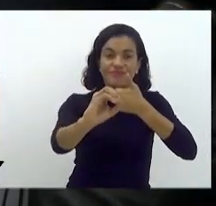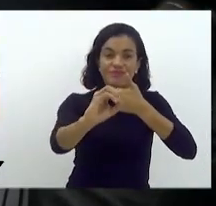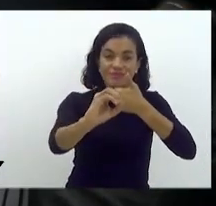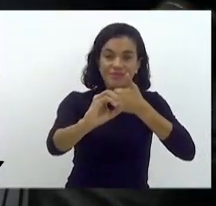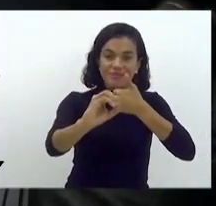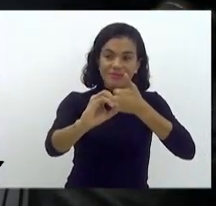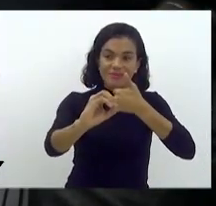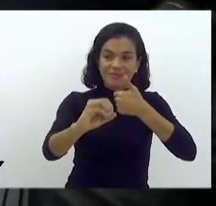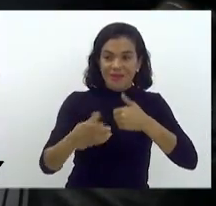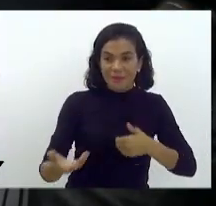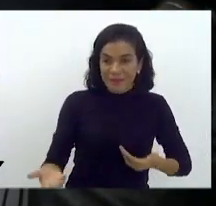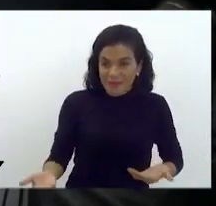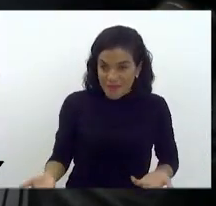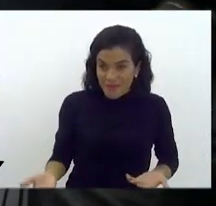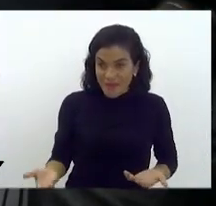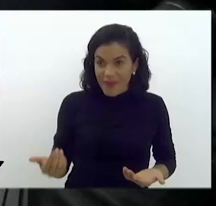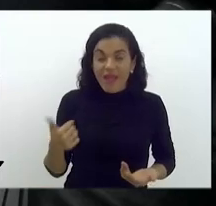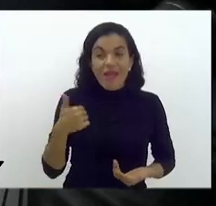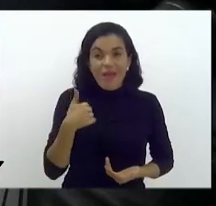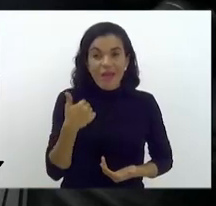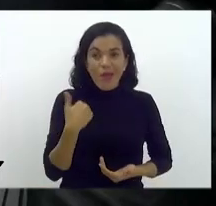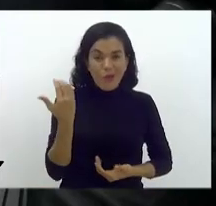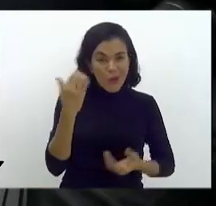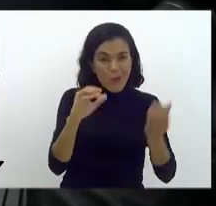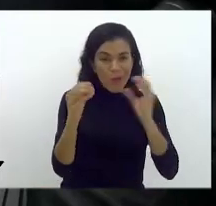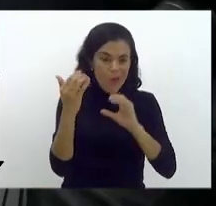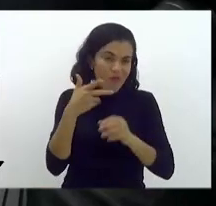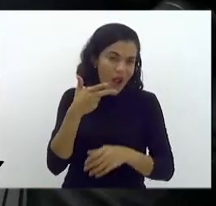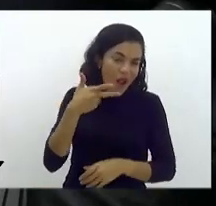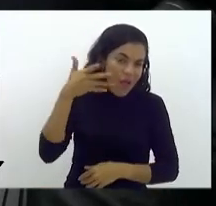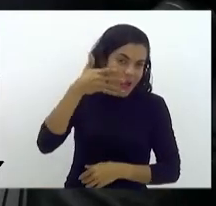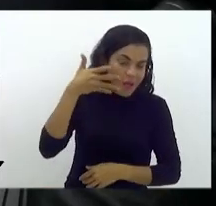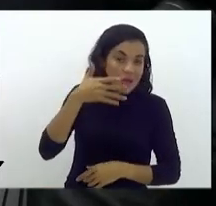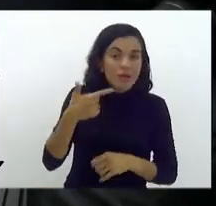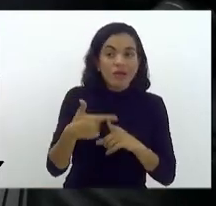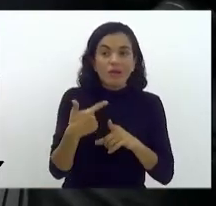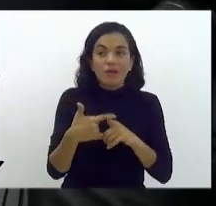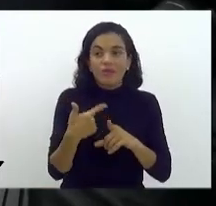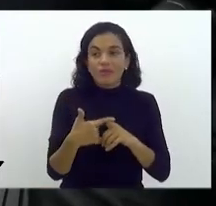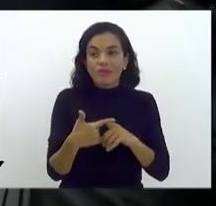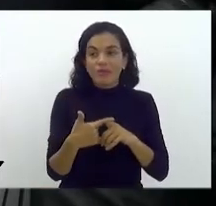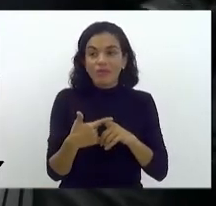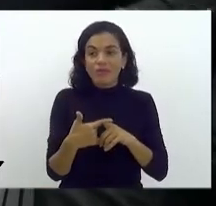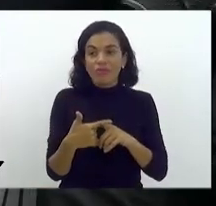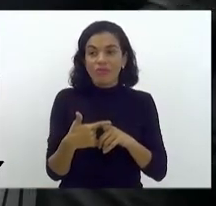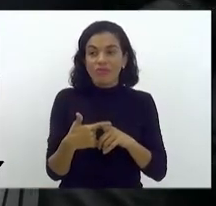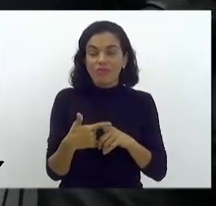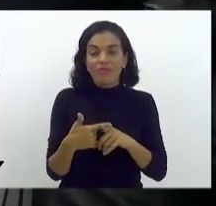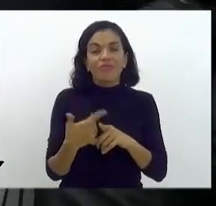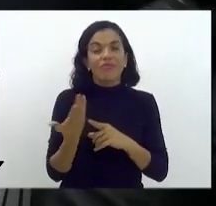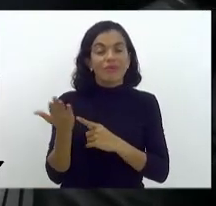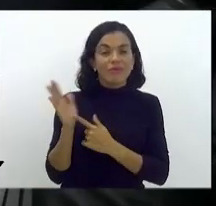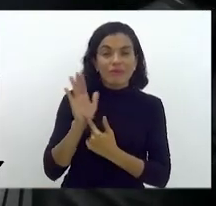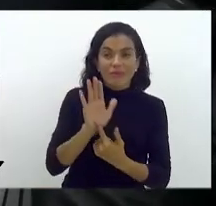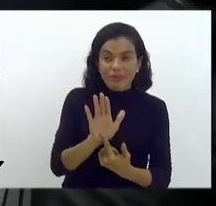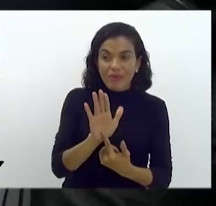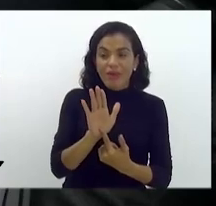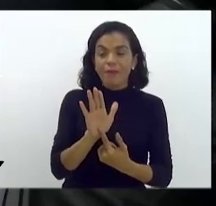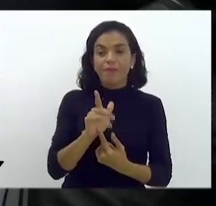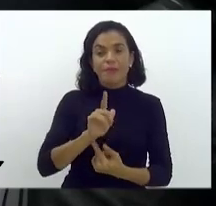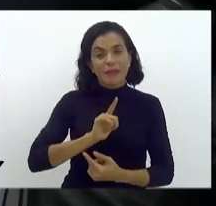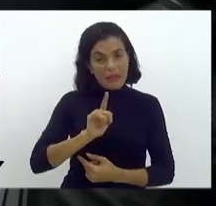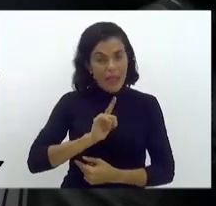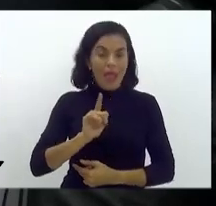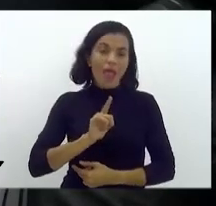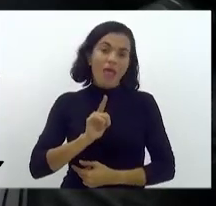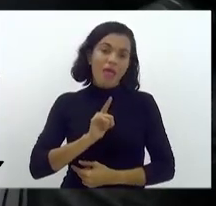nenhum clique eu tô colocando isso exatamente para mostrar que é